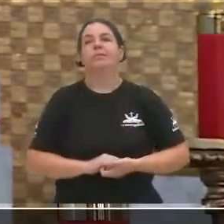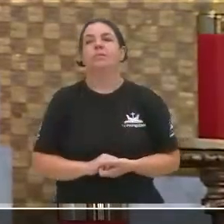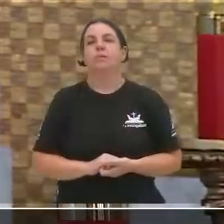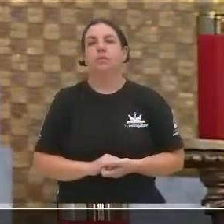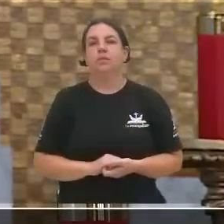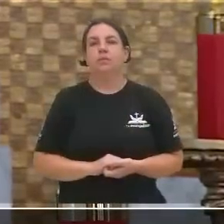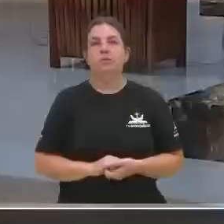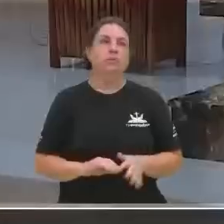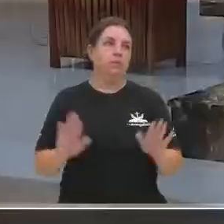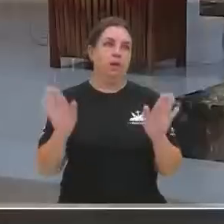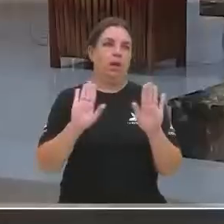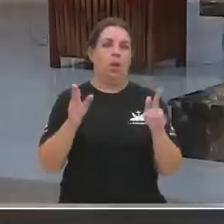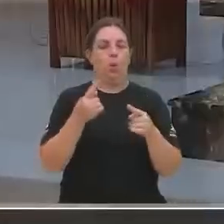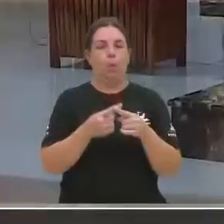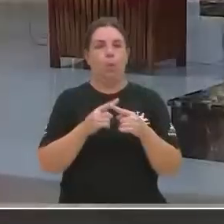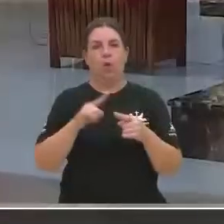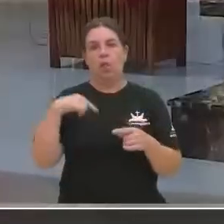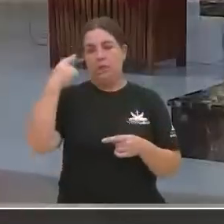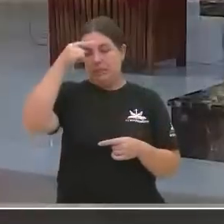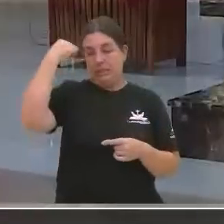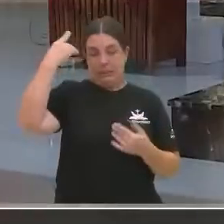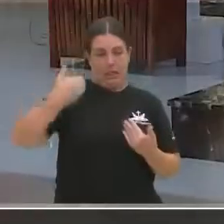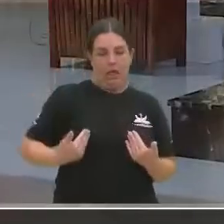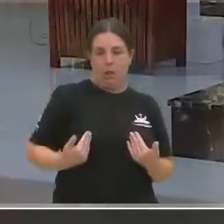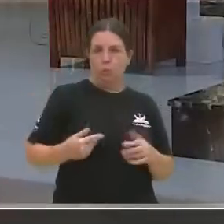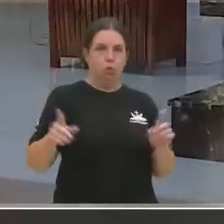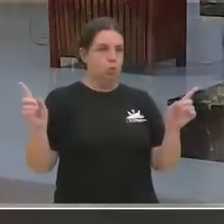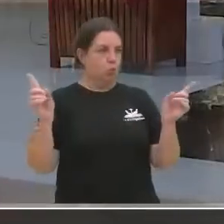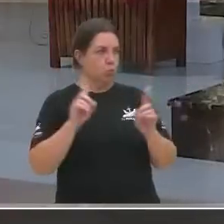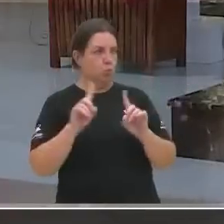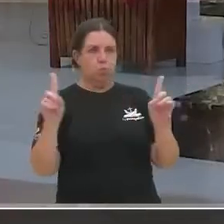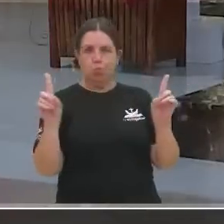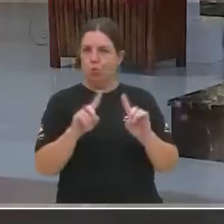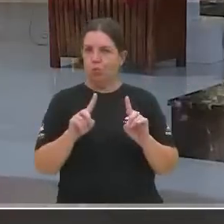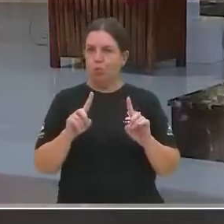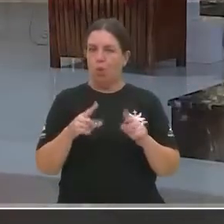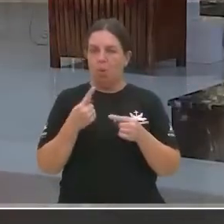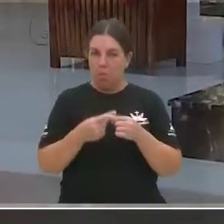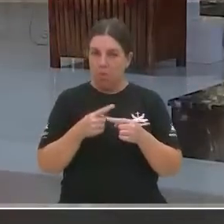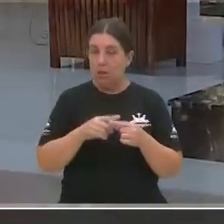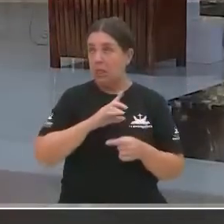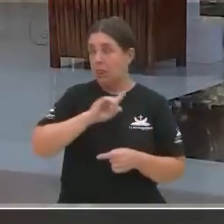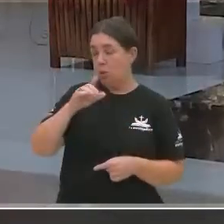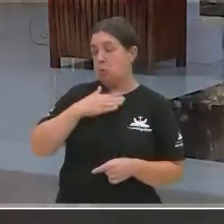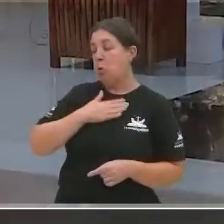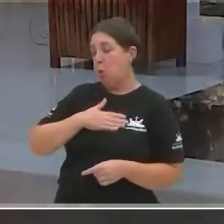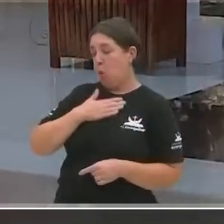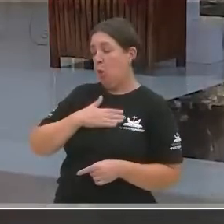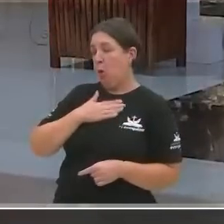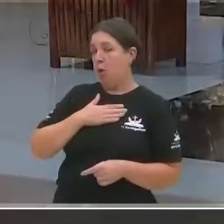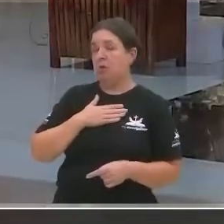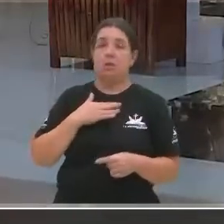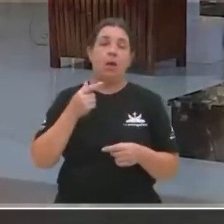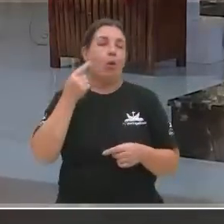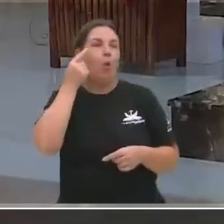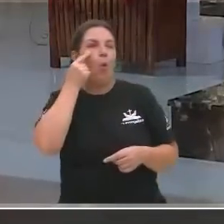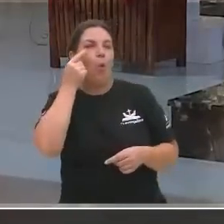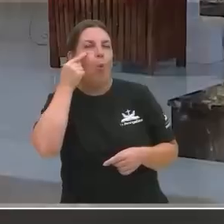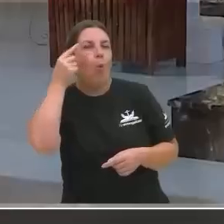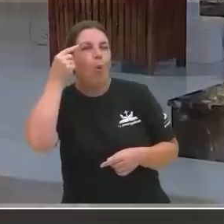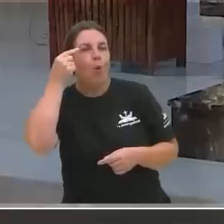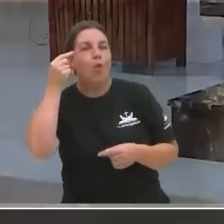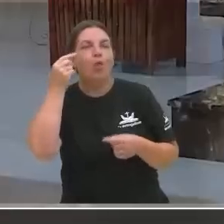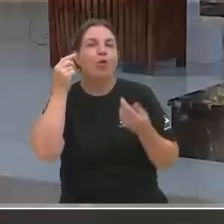e não porque sejamos santinhos não porque Deus gosta da cor dos nossos